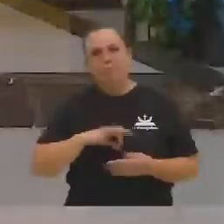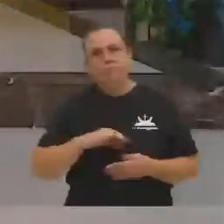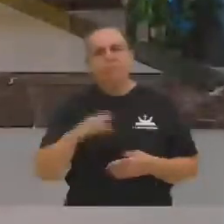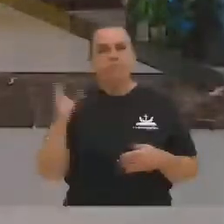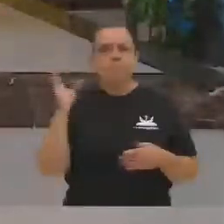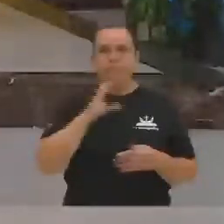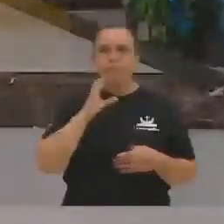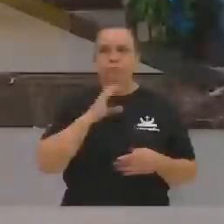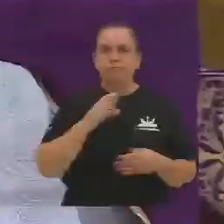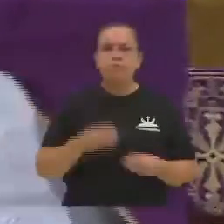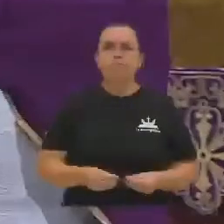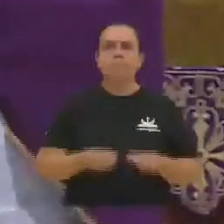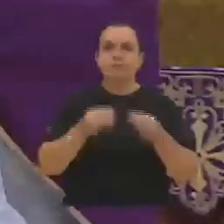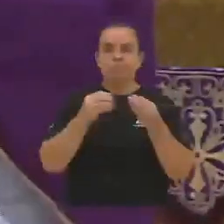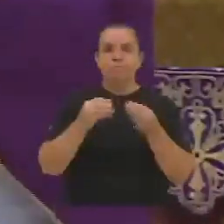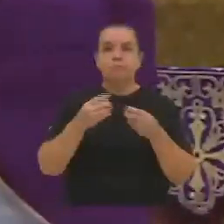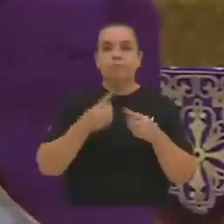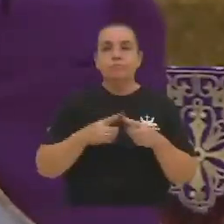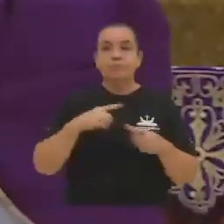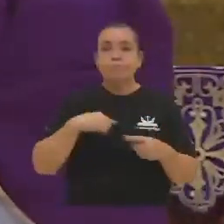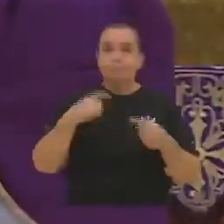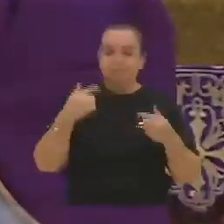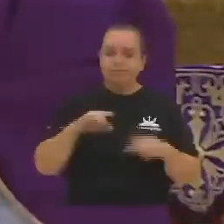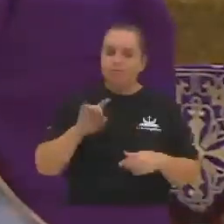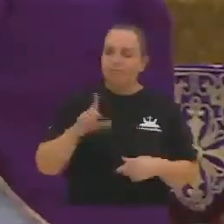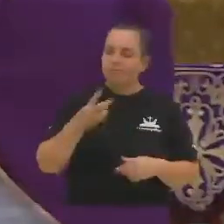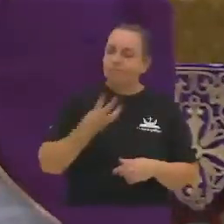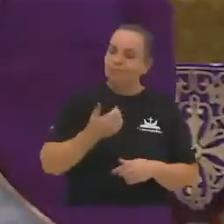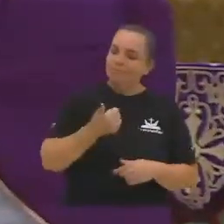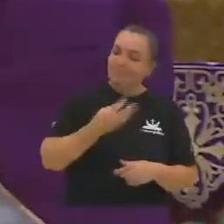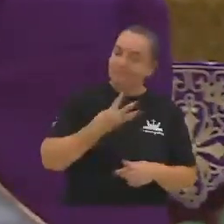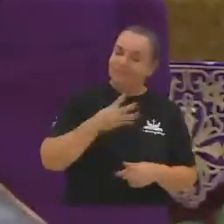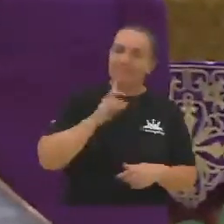com a missa, porque eu só tenho 14 dias para me converter.